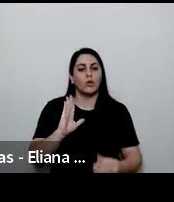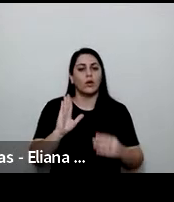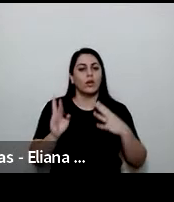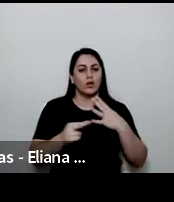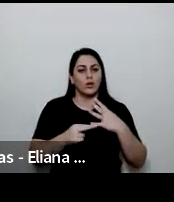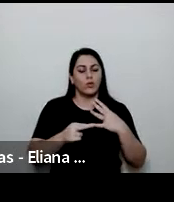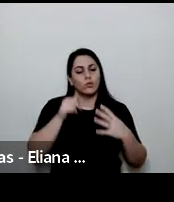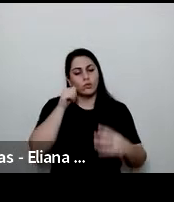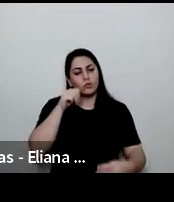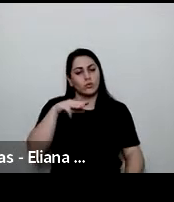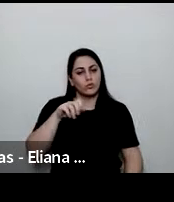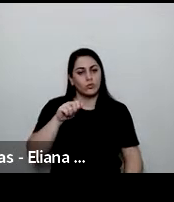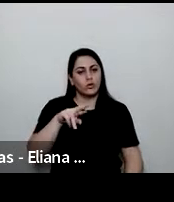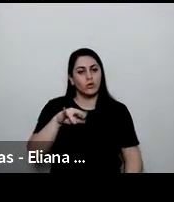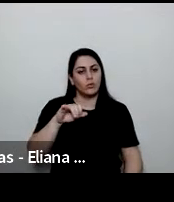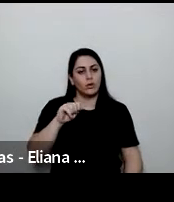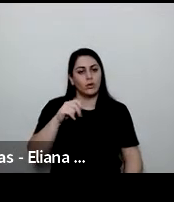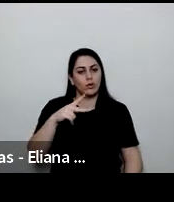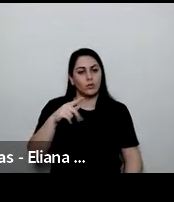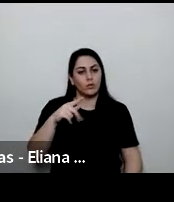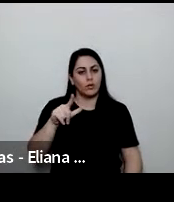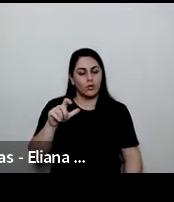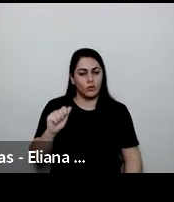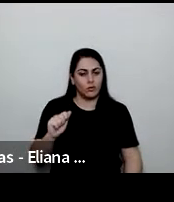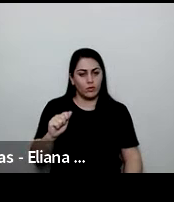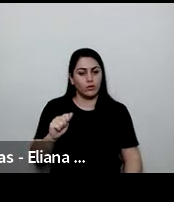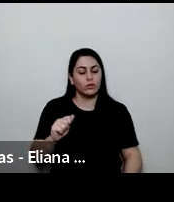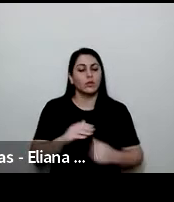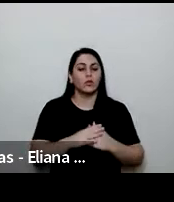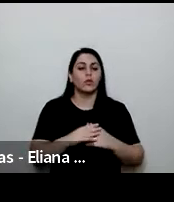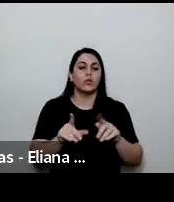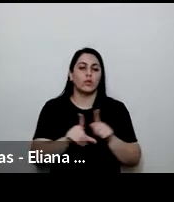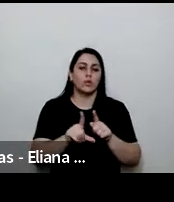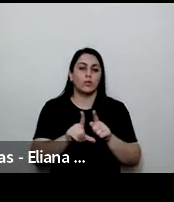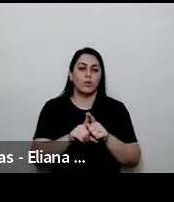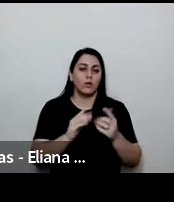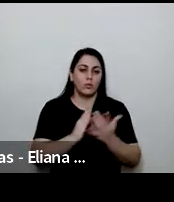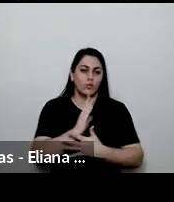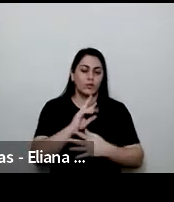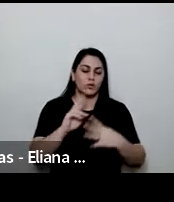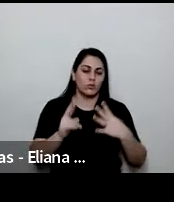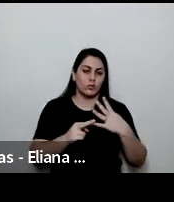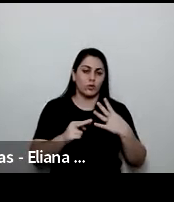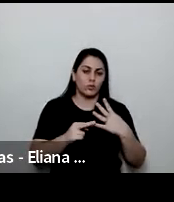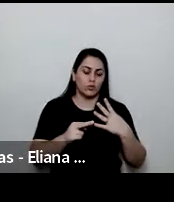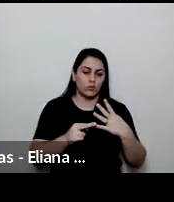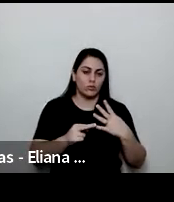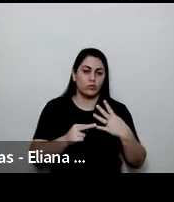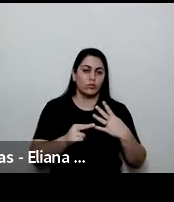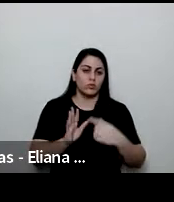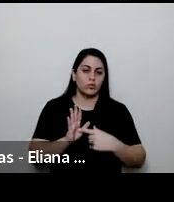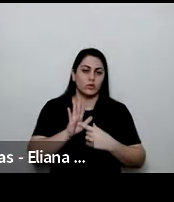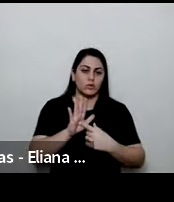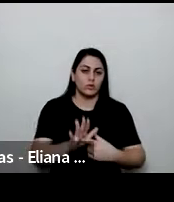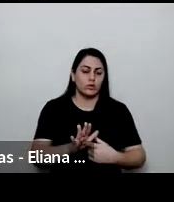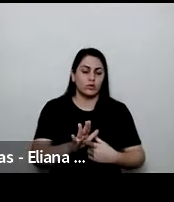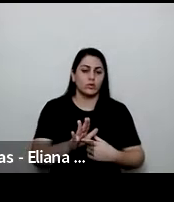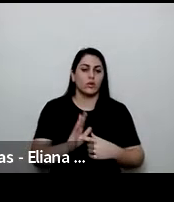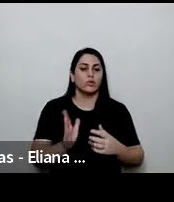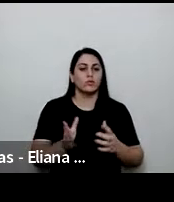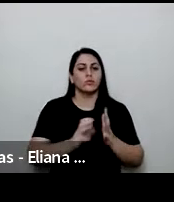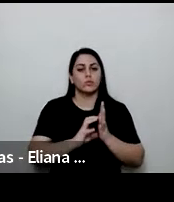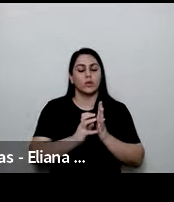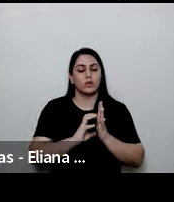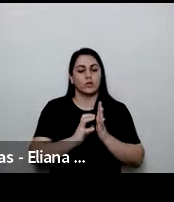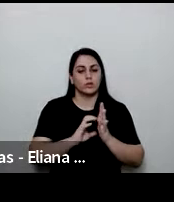Desterro É sim e pelo provimento do recurso interposto pelo diretório municipal